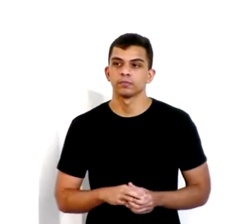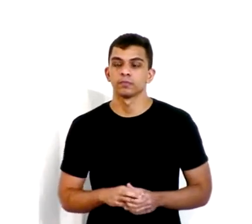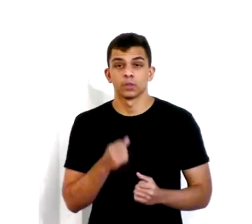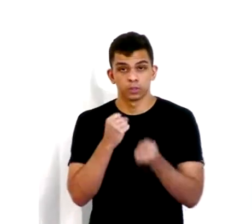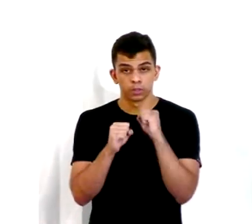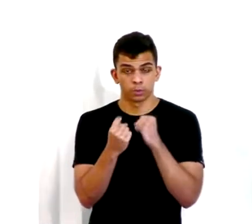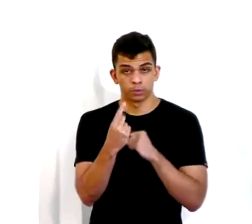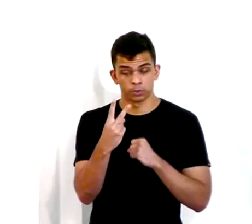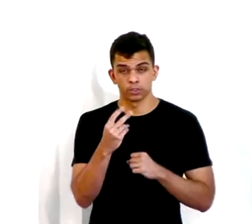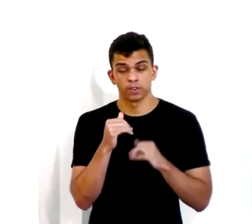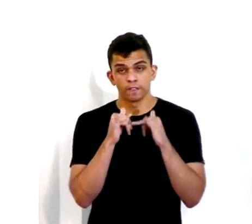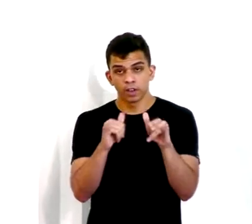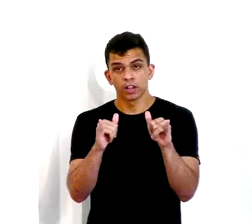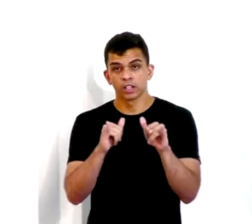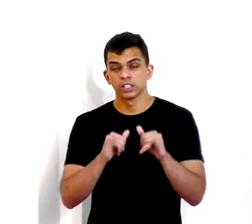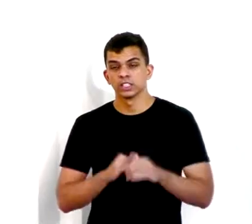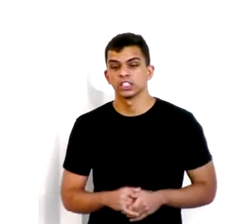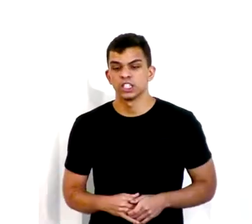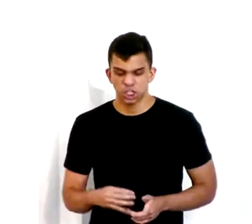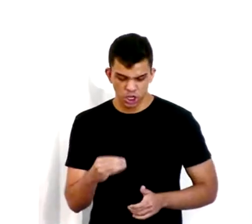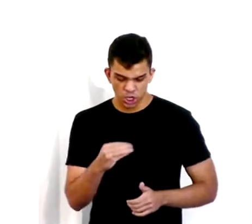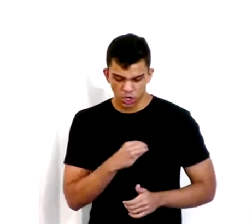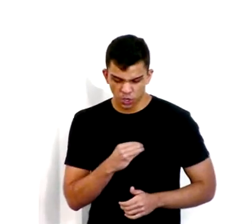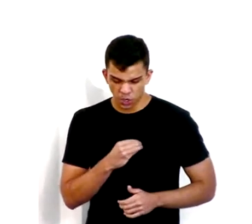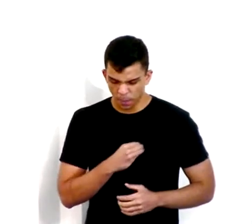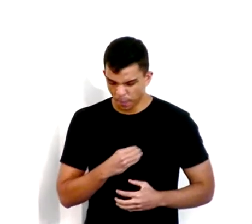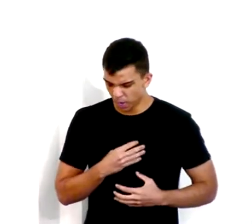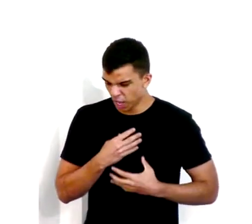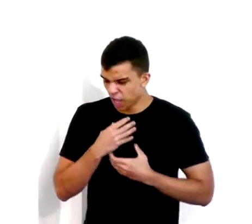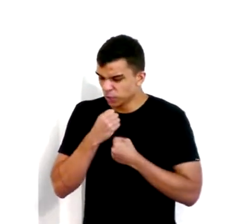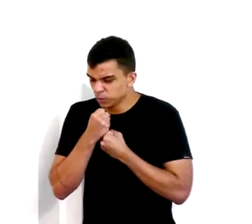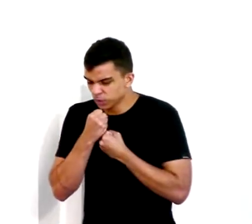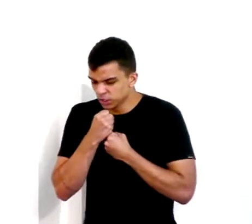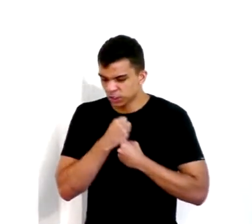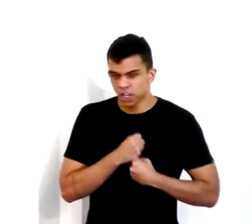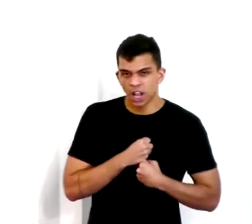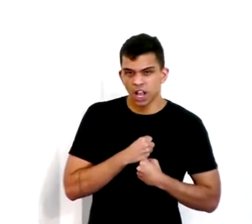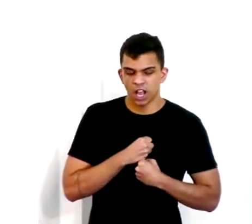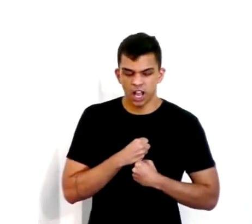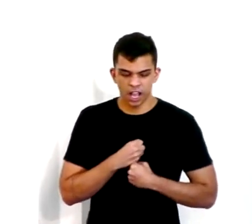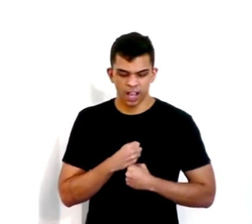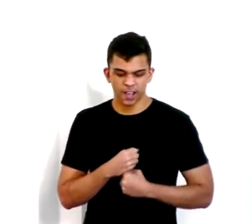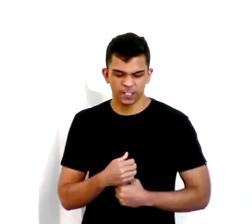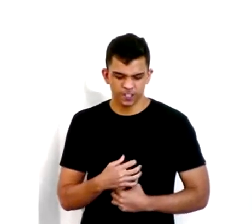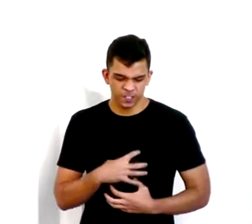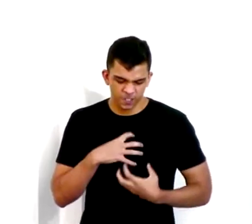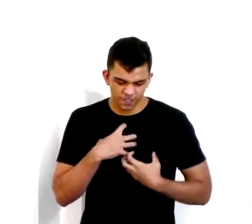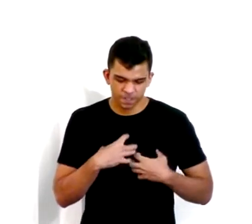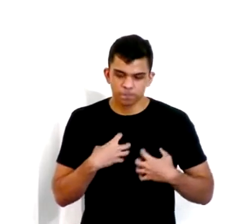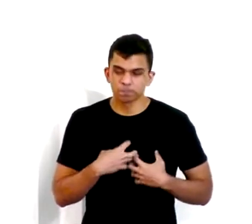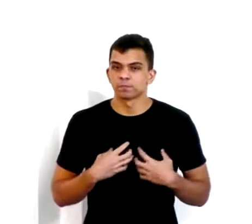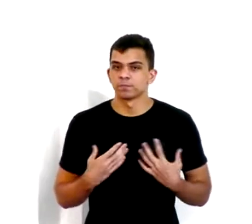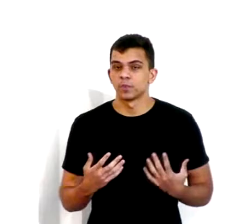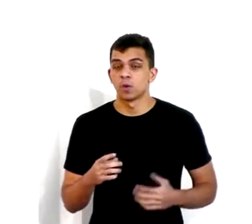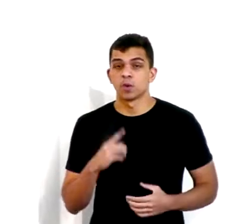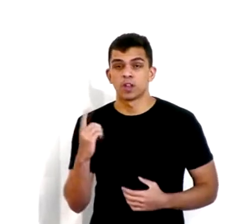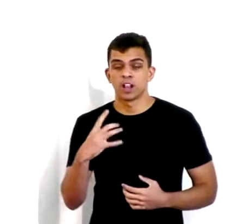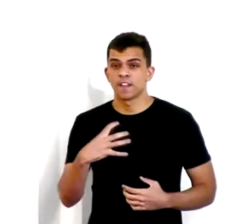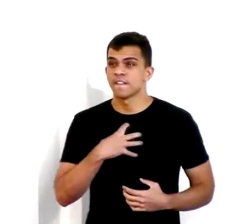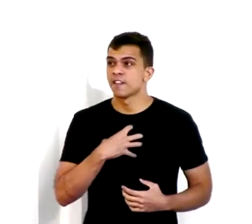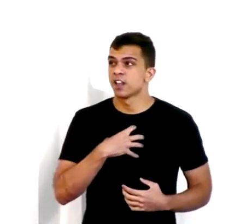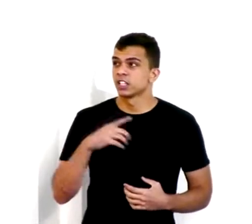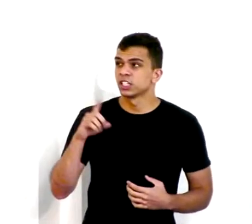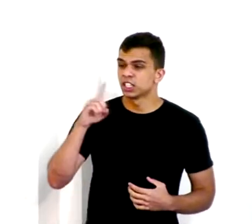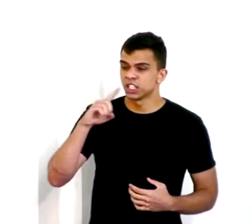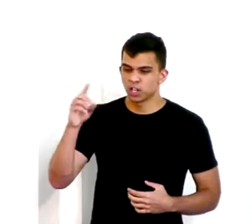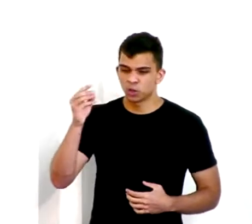pecados, os meus ossos envelheceram. A sensação é que Deus o abandonou, a sensação